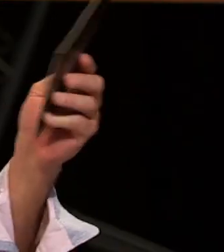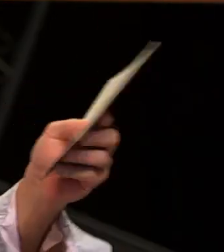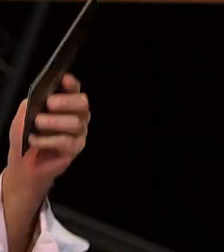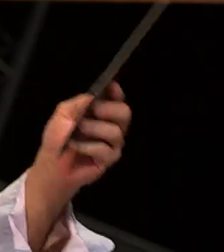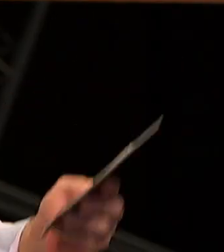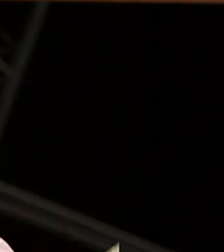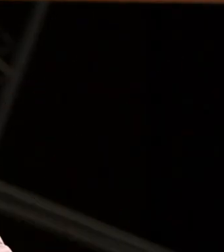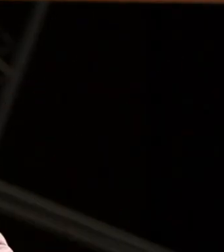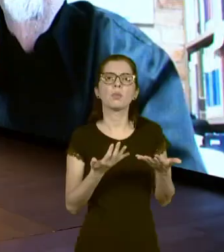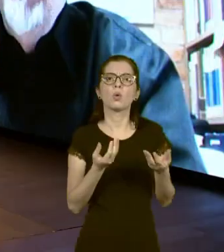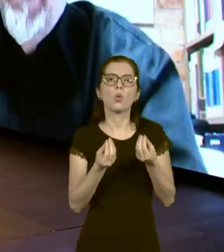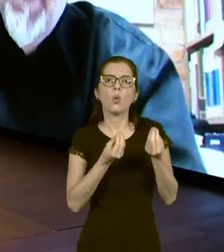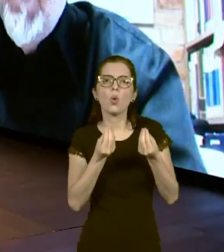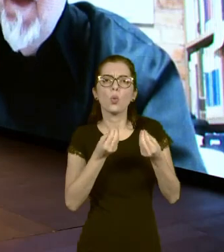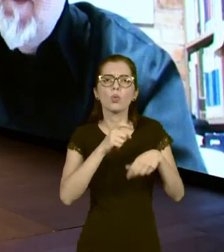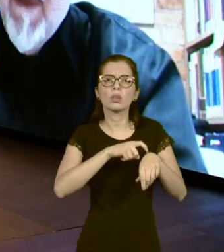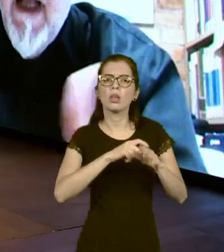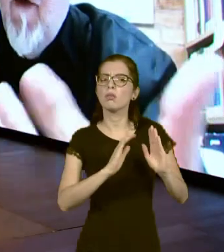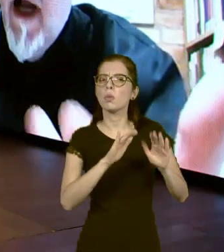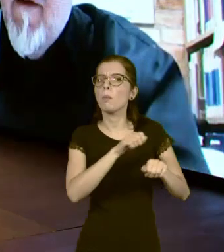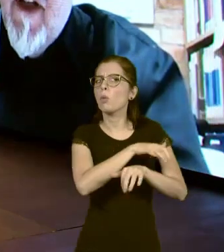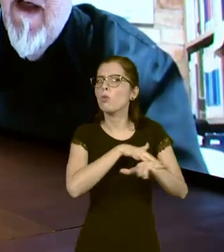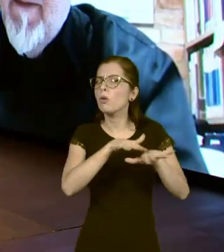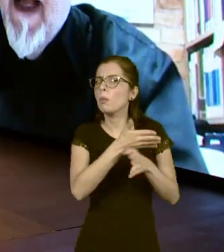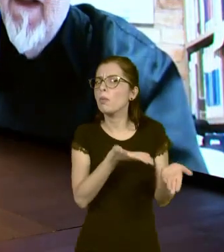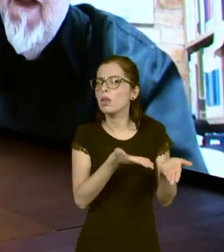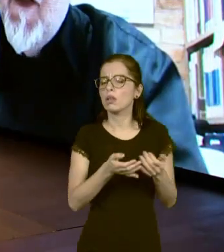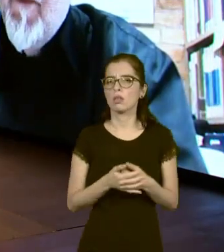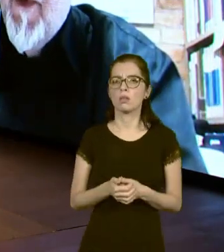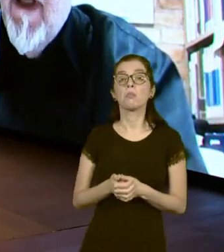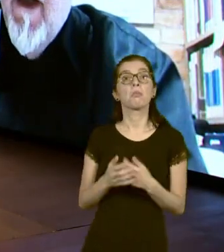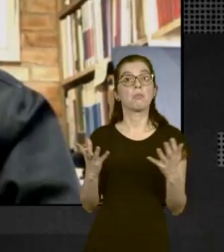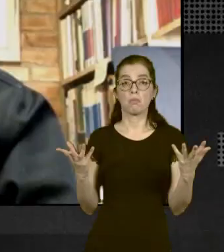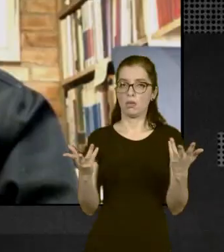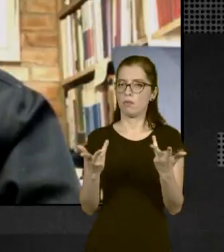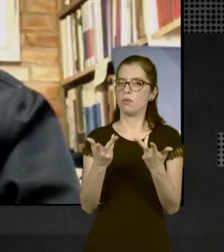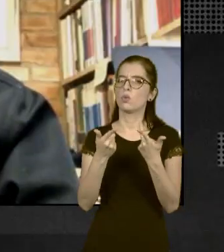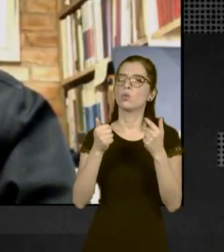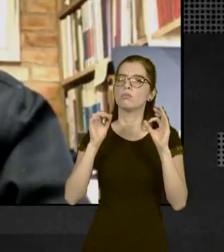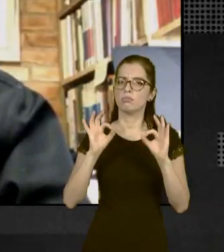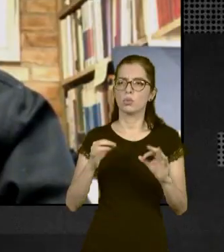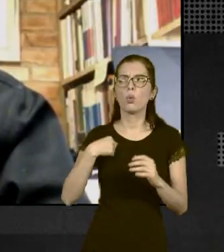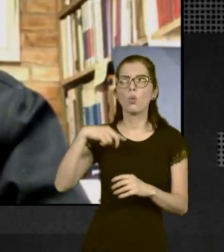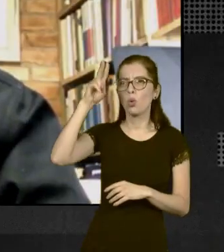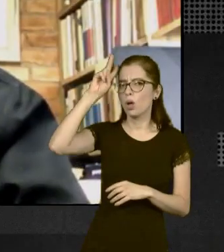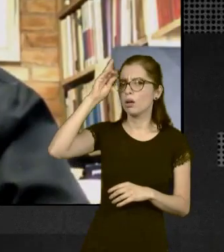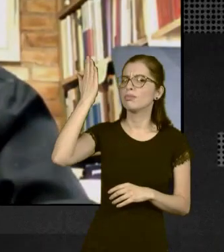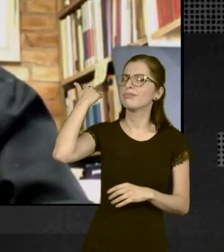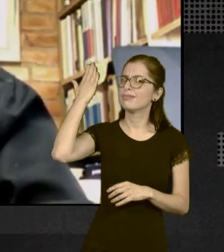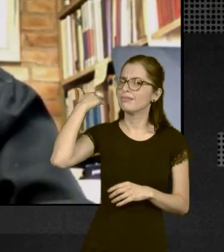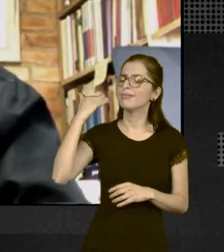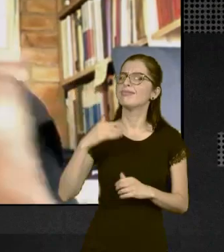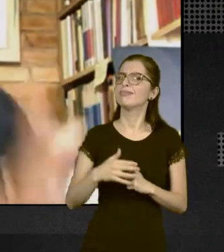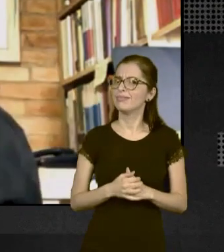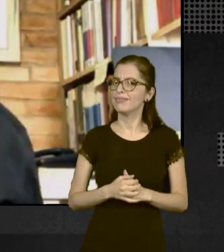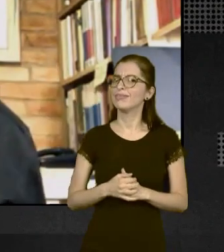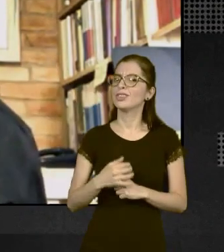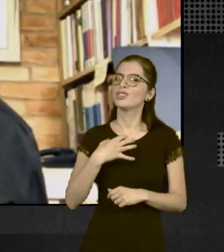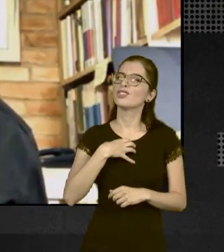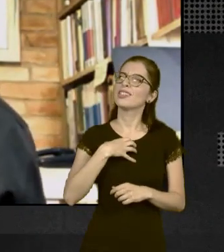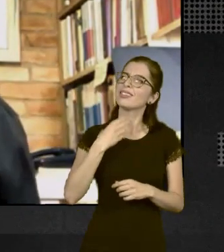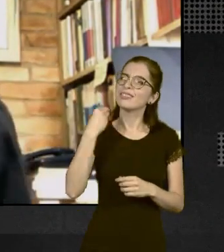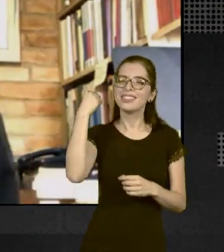era esse momento? Isso é espetacular você lembrar disso, porque realmente era onde a gente conseguia crescer. Eu sou